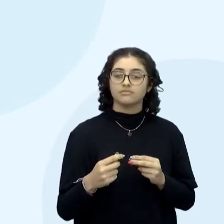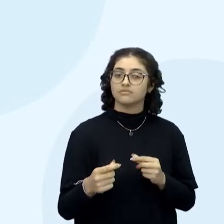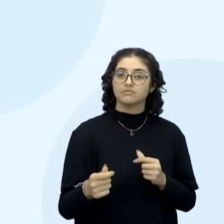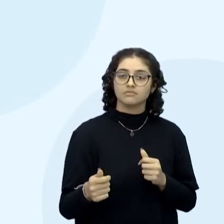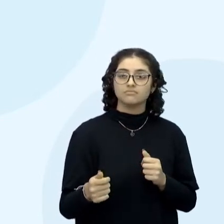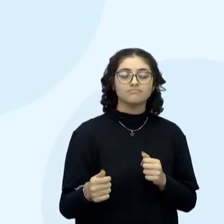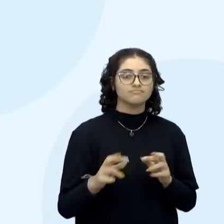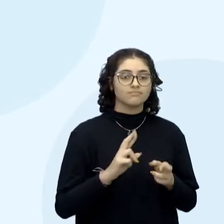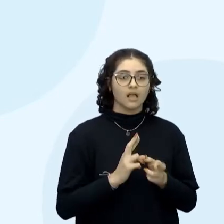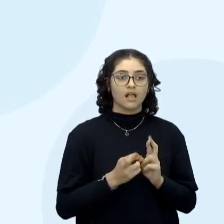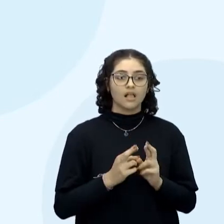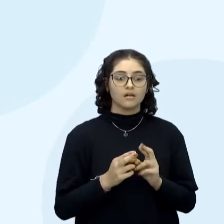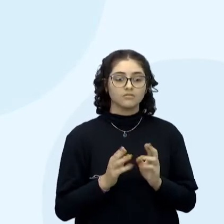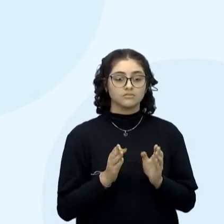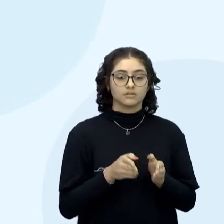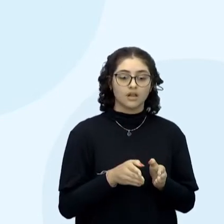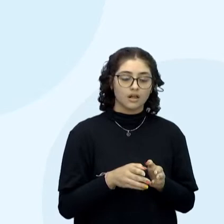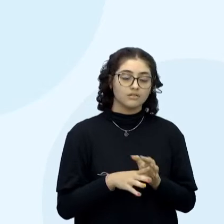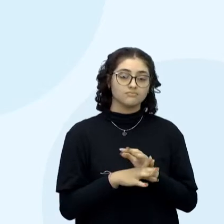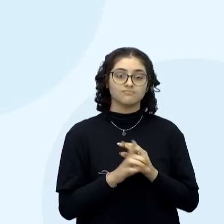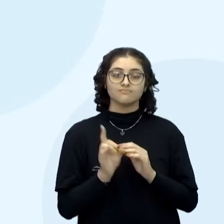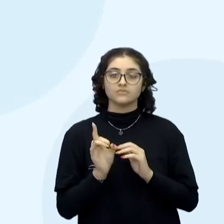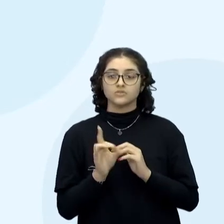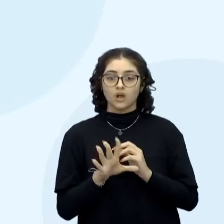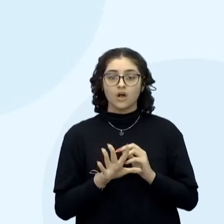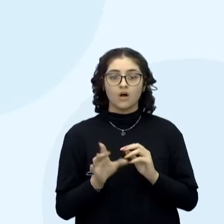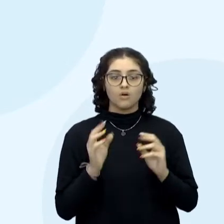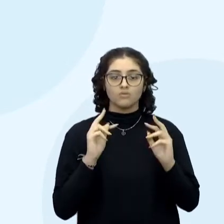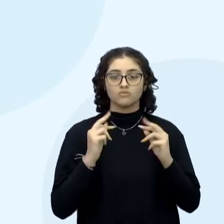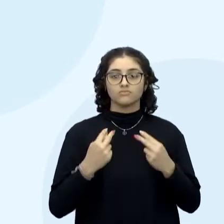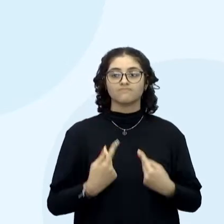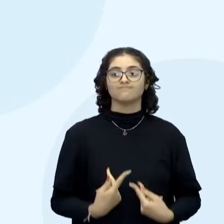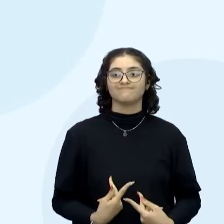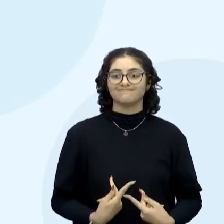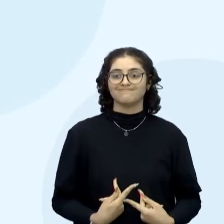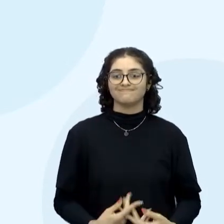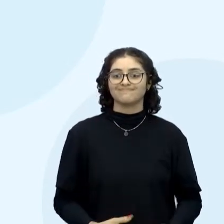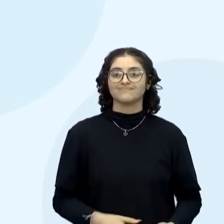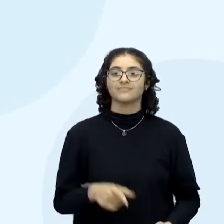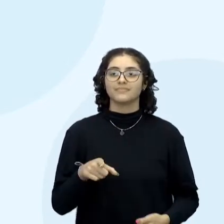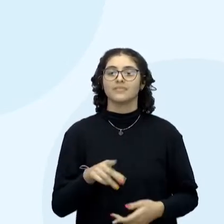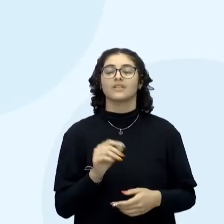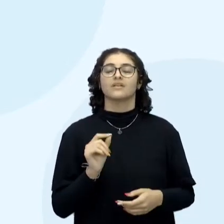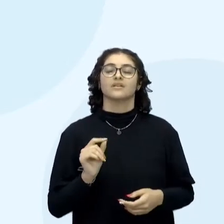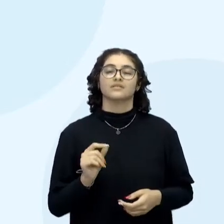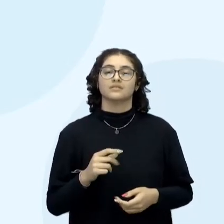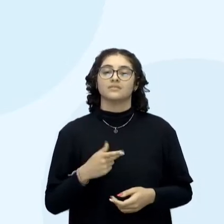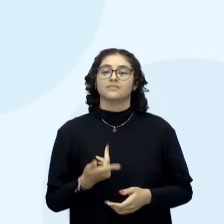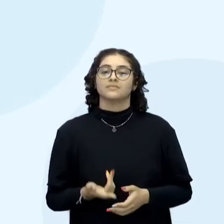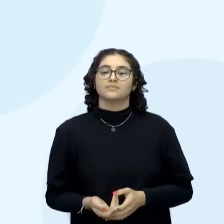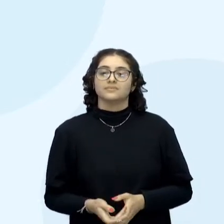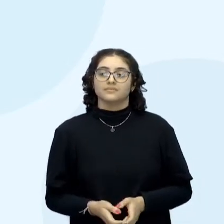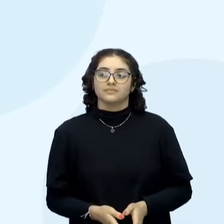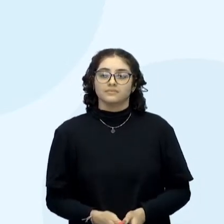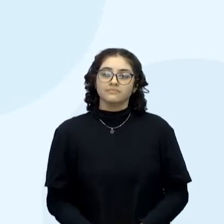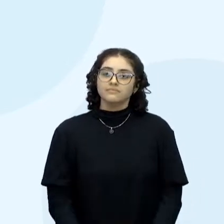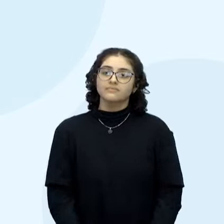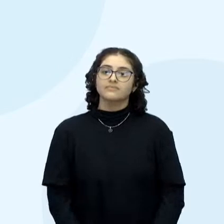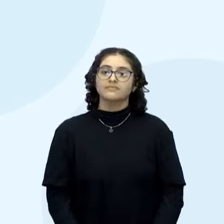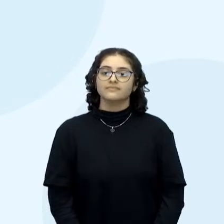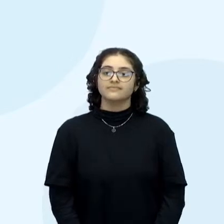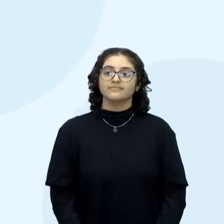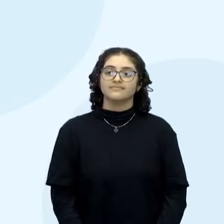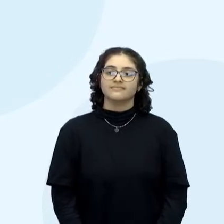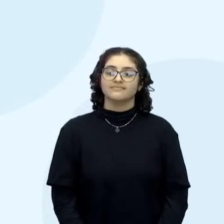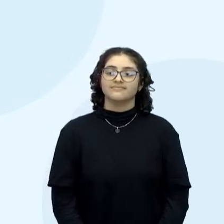específicas, exceto que ainda eram humanos. A Arendt está fazendo aqui uma